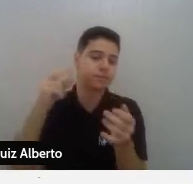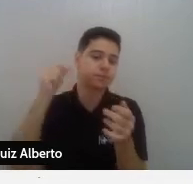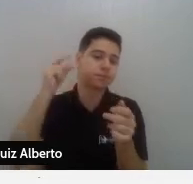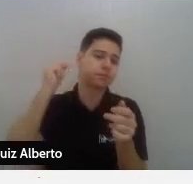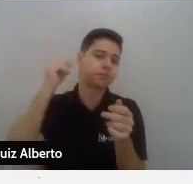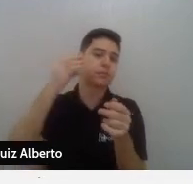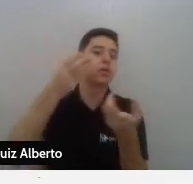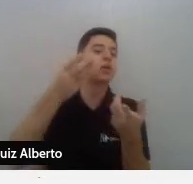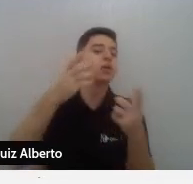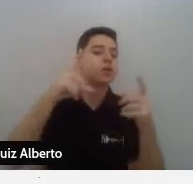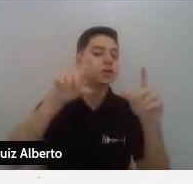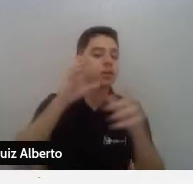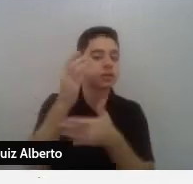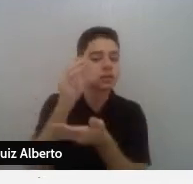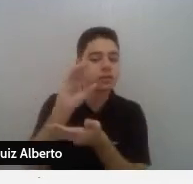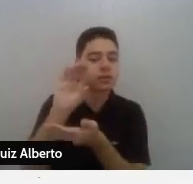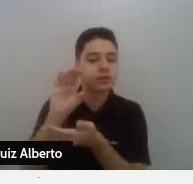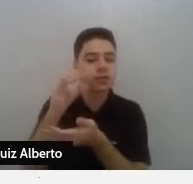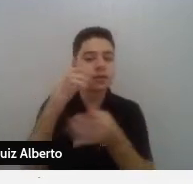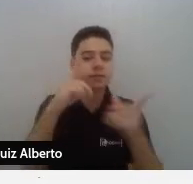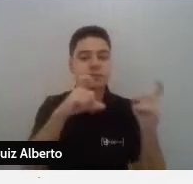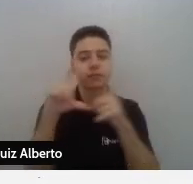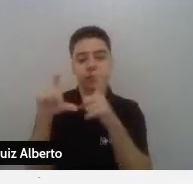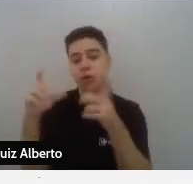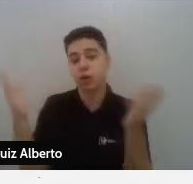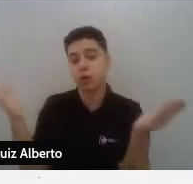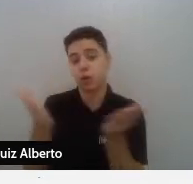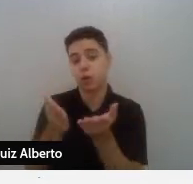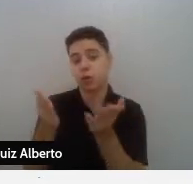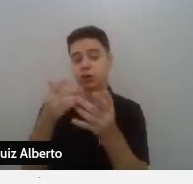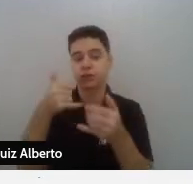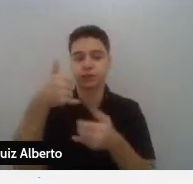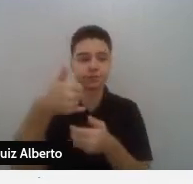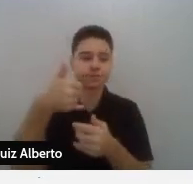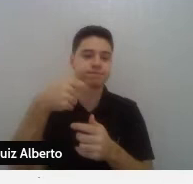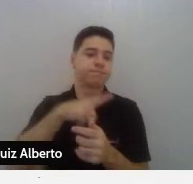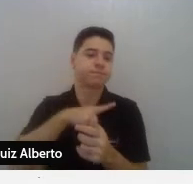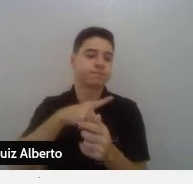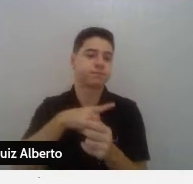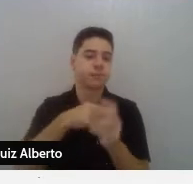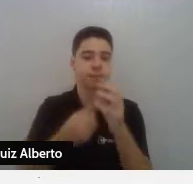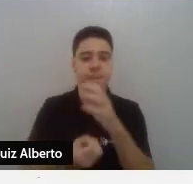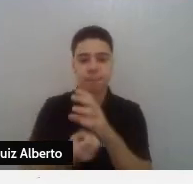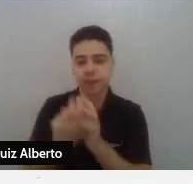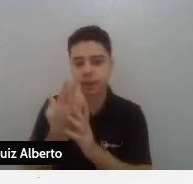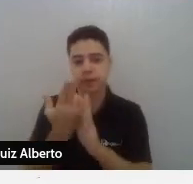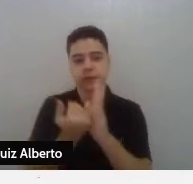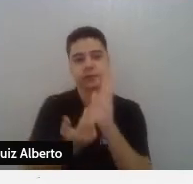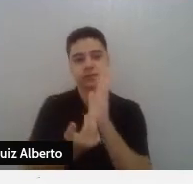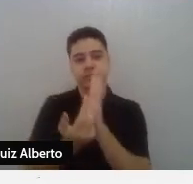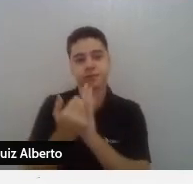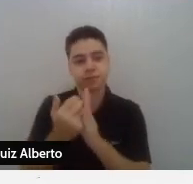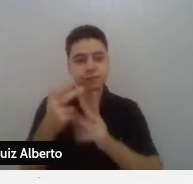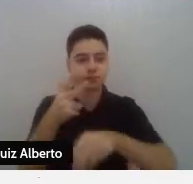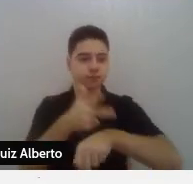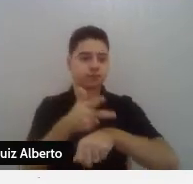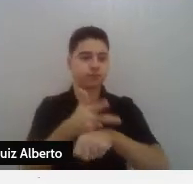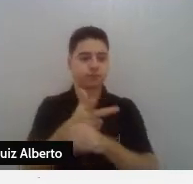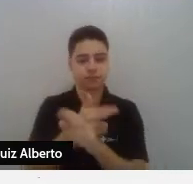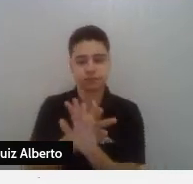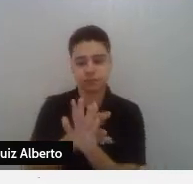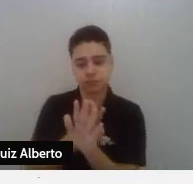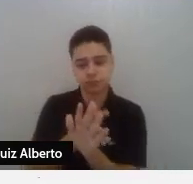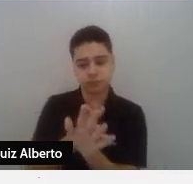câmeras digitais, hoje com os celulares, a produção de animações e vídeos, né,